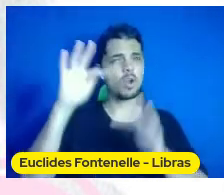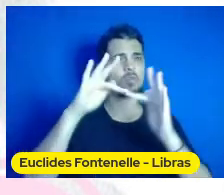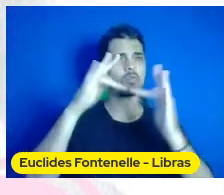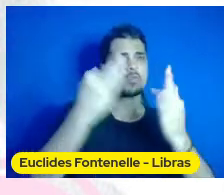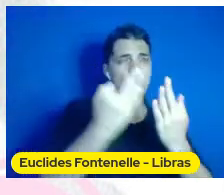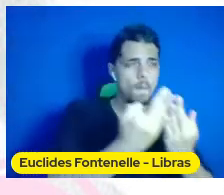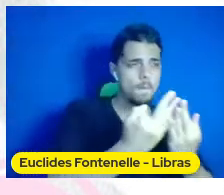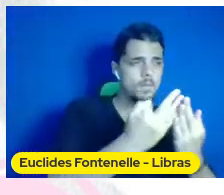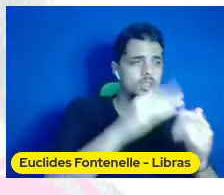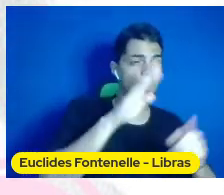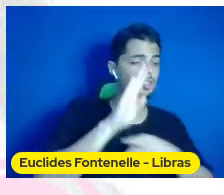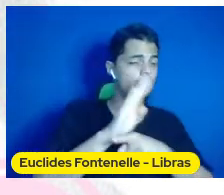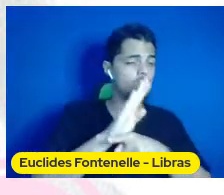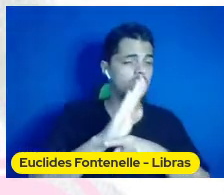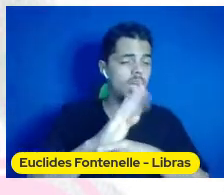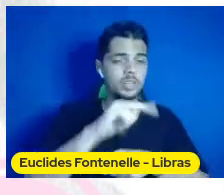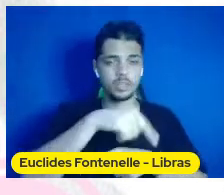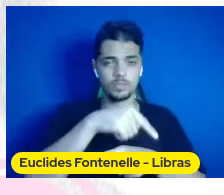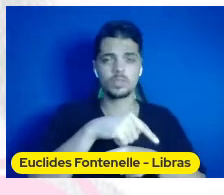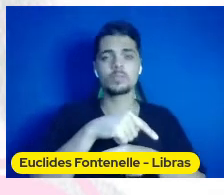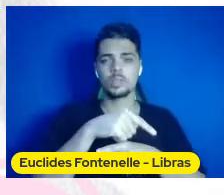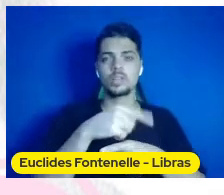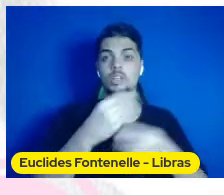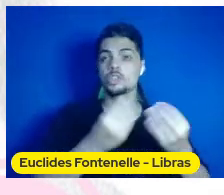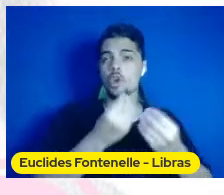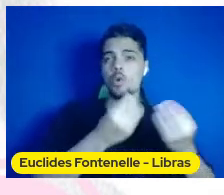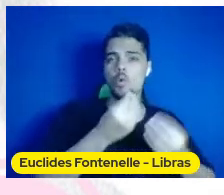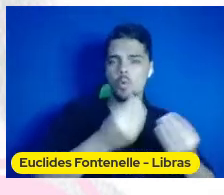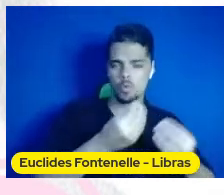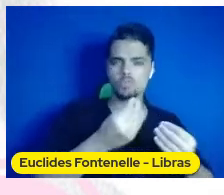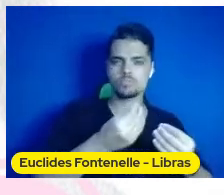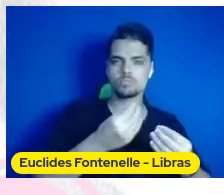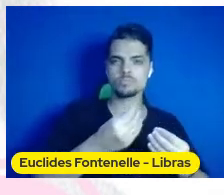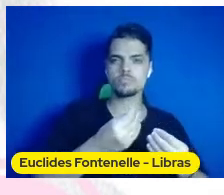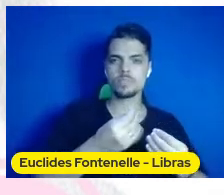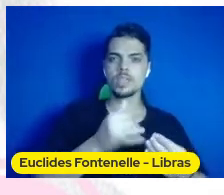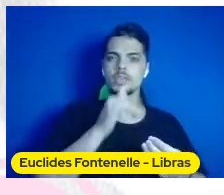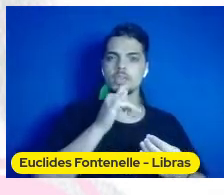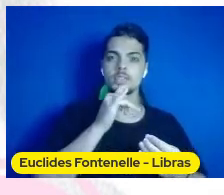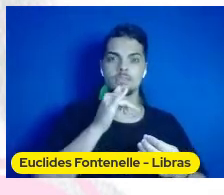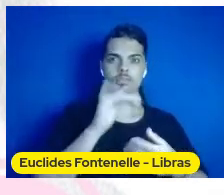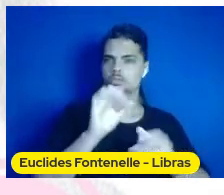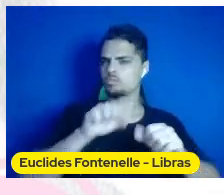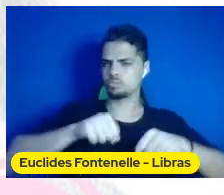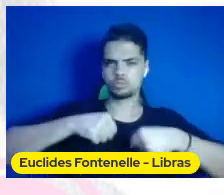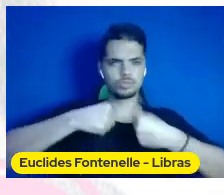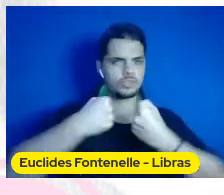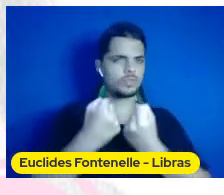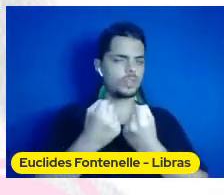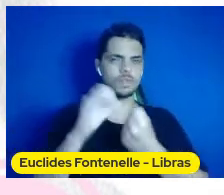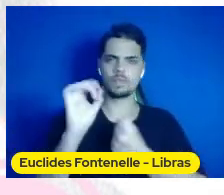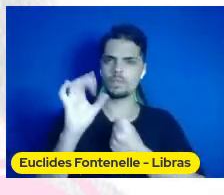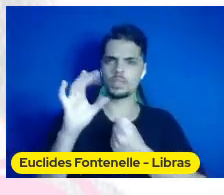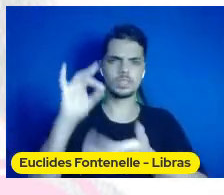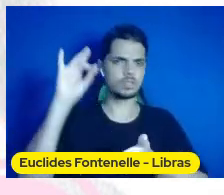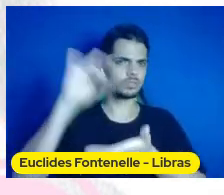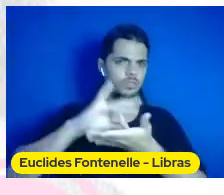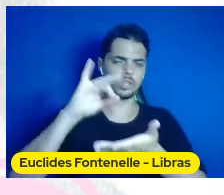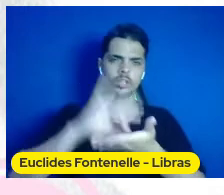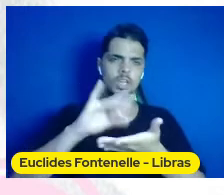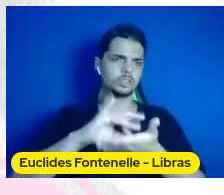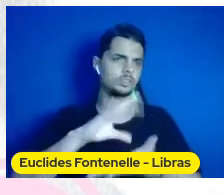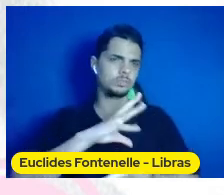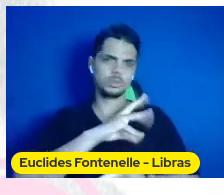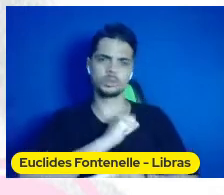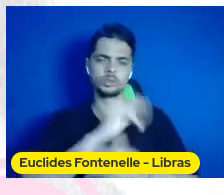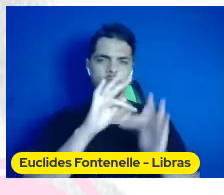ter a, aquela a posição de mulher mesmo, assim, de defesa, né? Dos que ama,